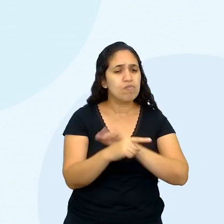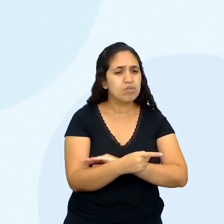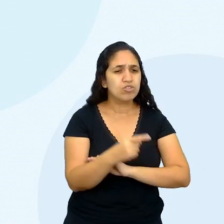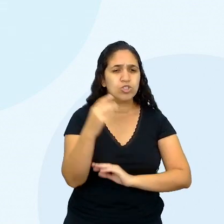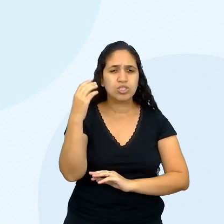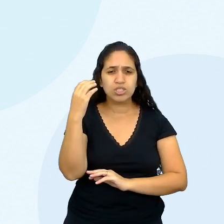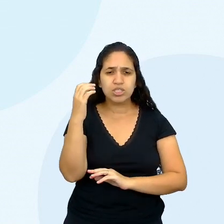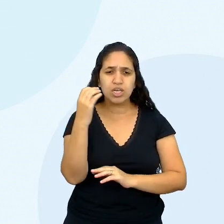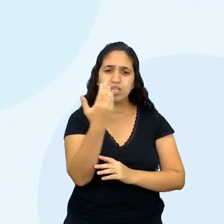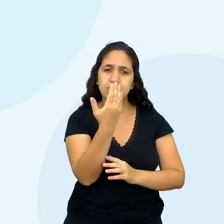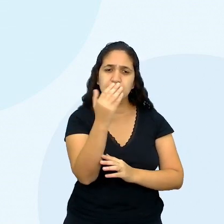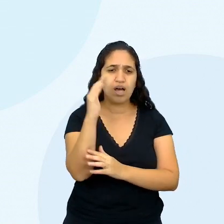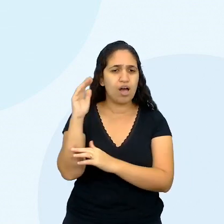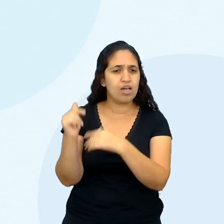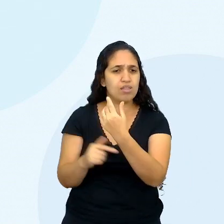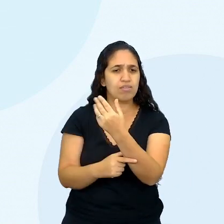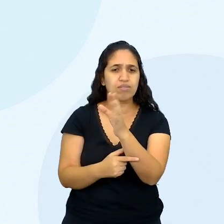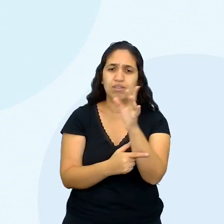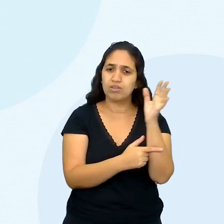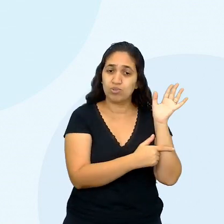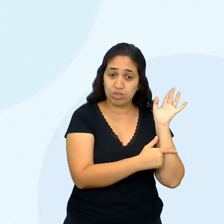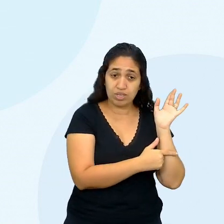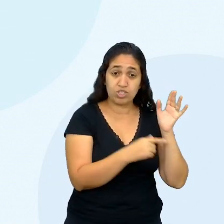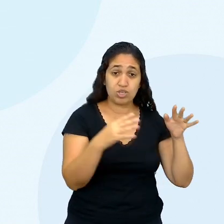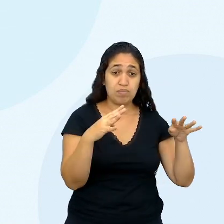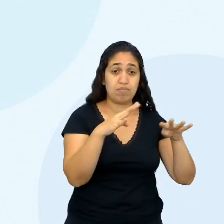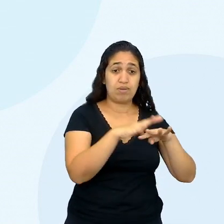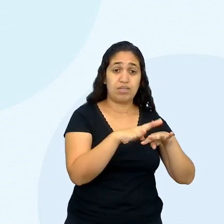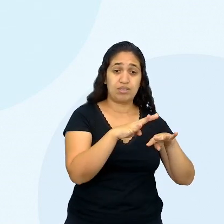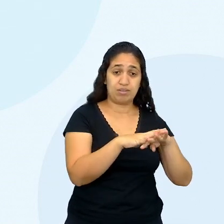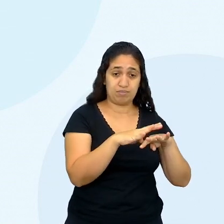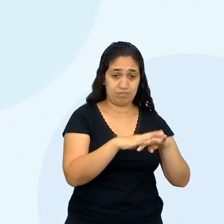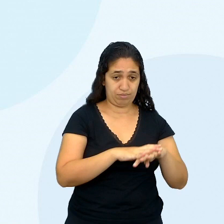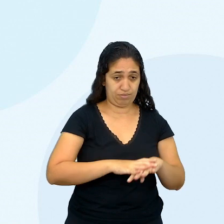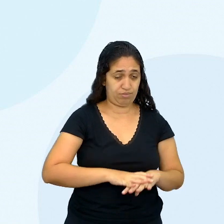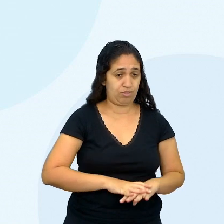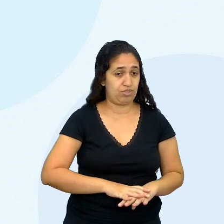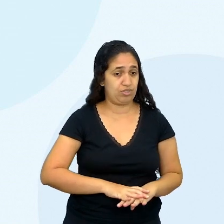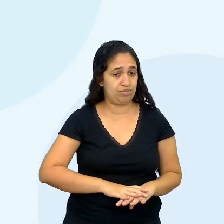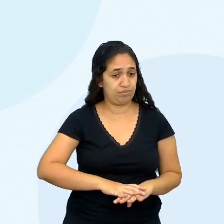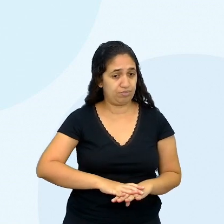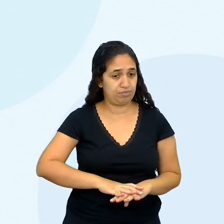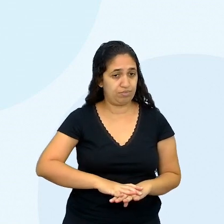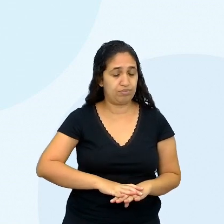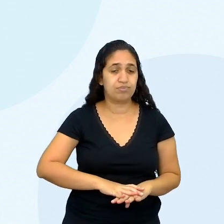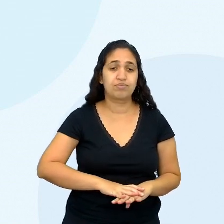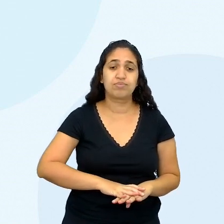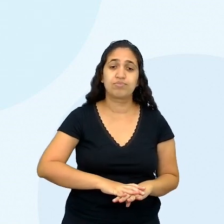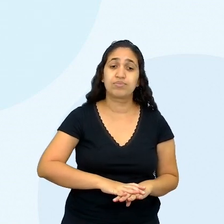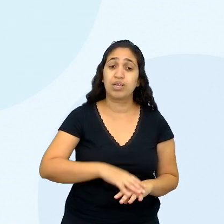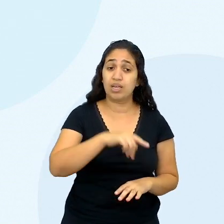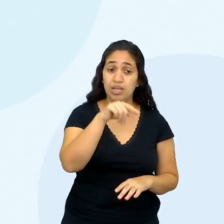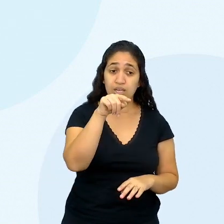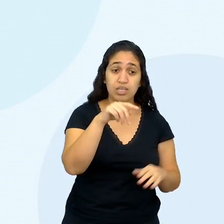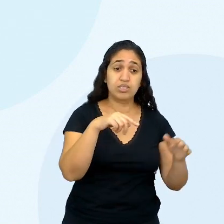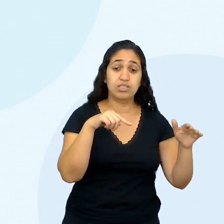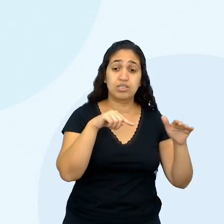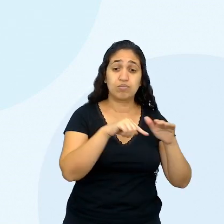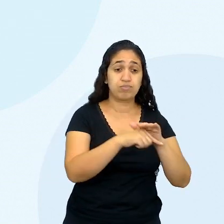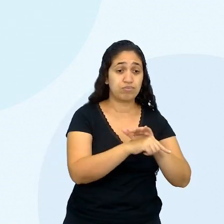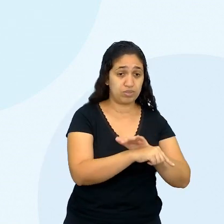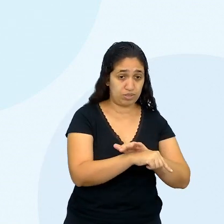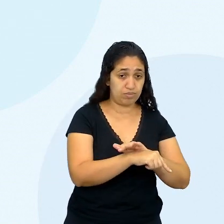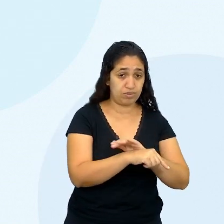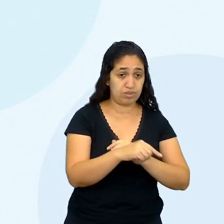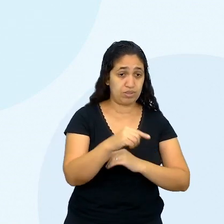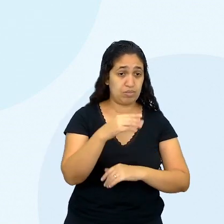da natureza, né, e matemática. Então, nós temos lá esse aprofundamento, que tem o nome